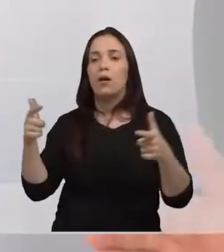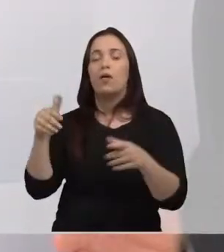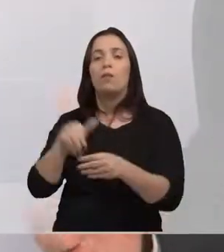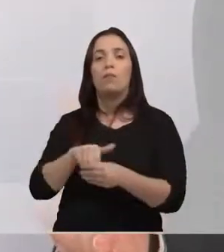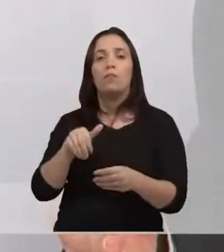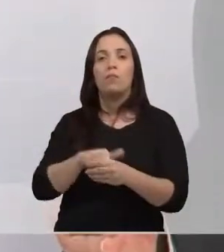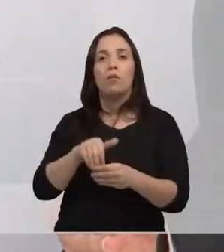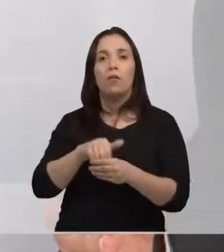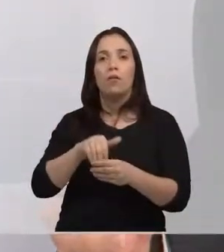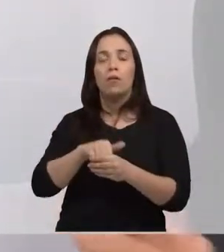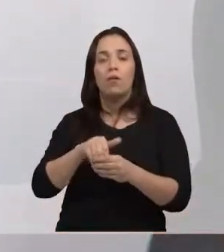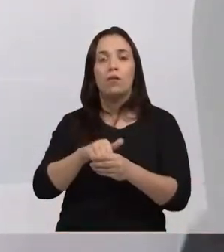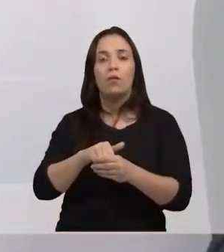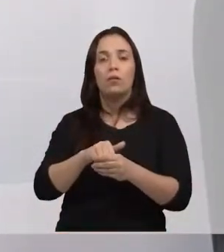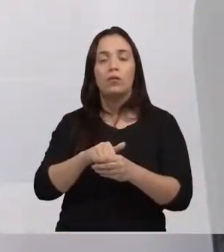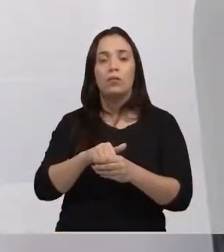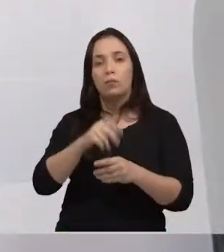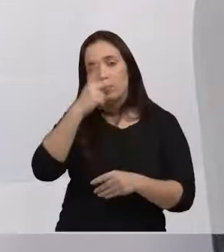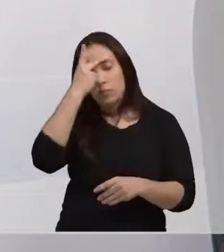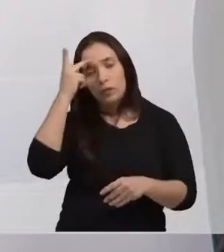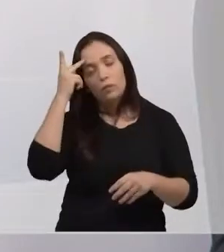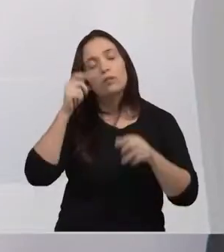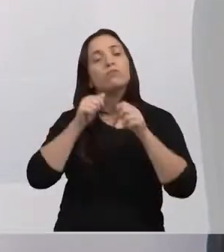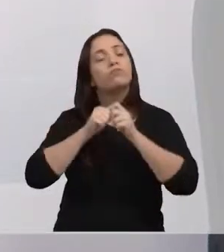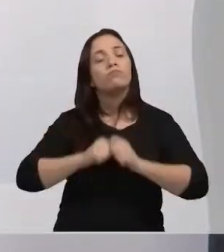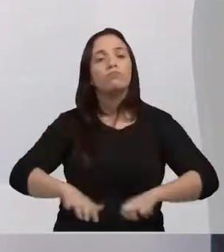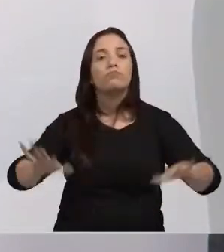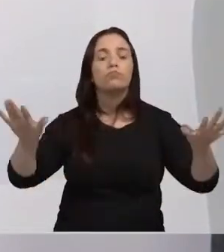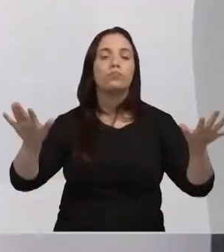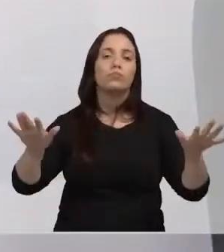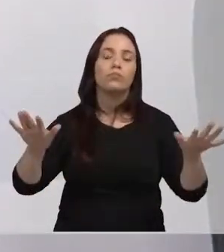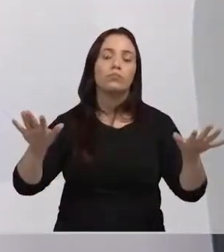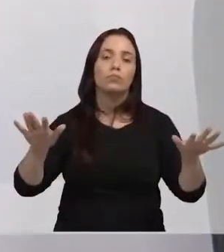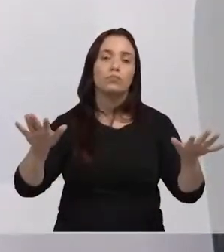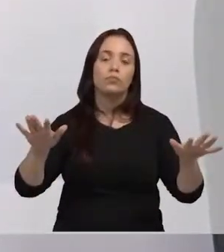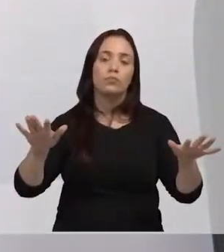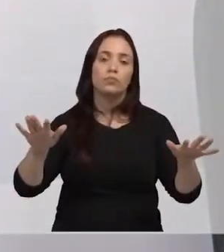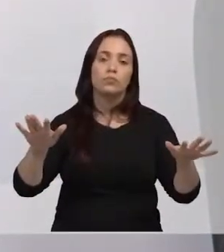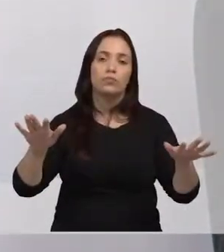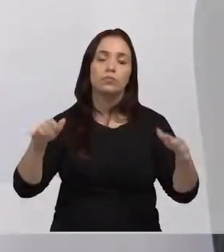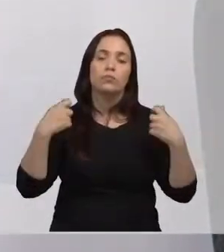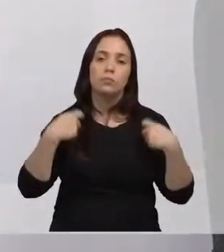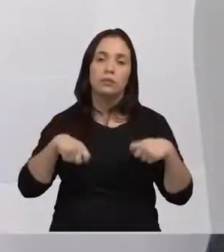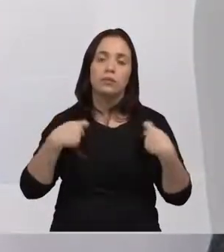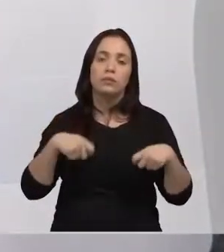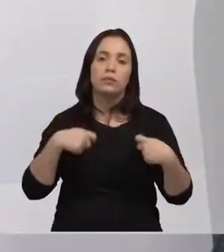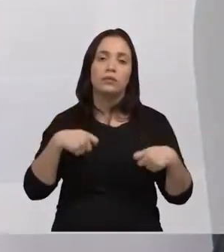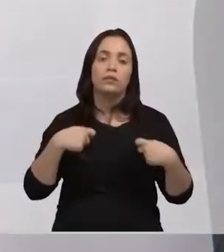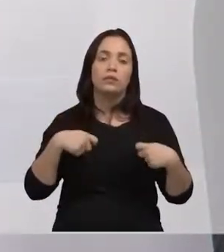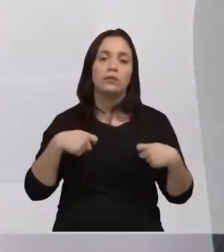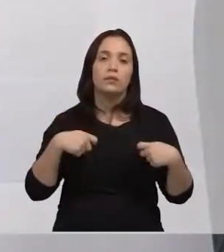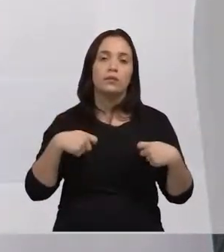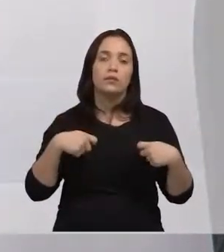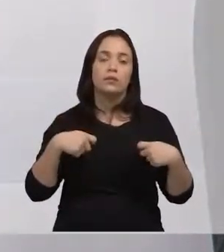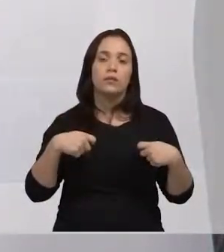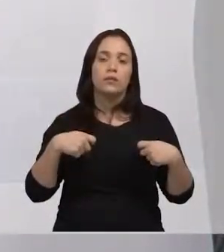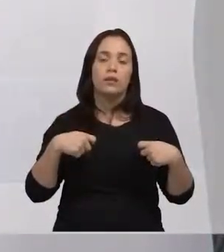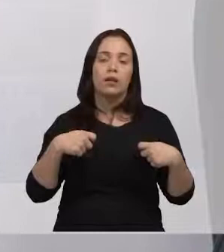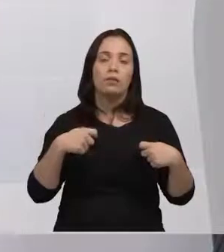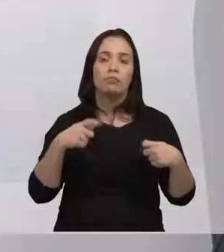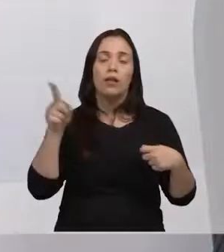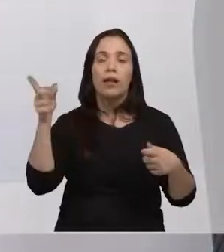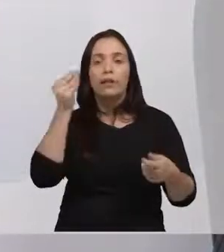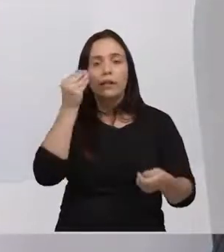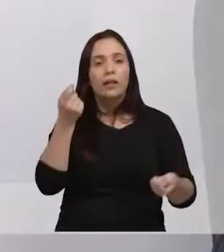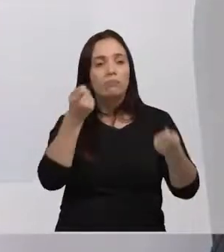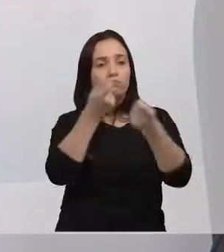ampliar o arco dele. E principalmente conquistar um setor da classe média brasileira que